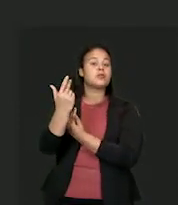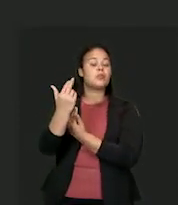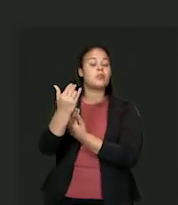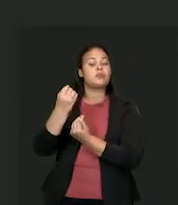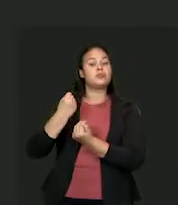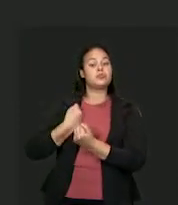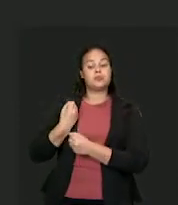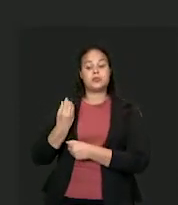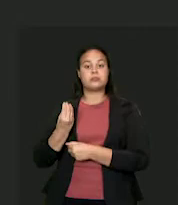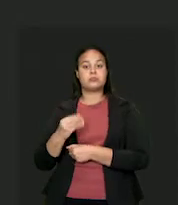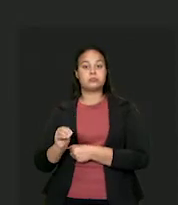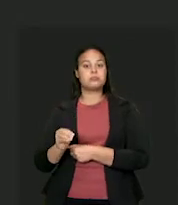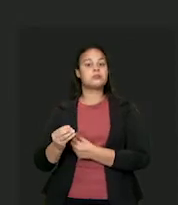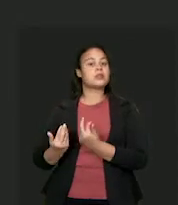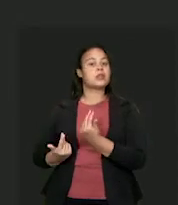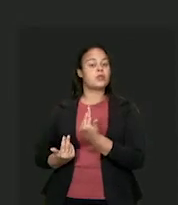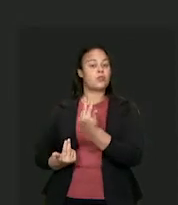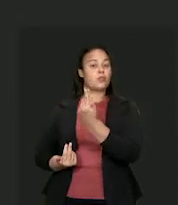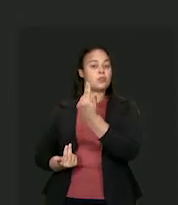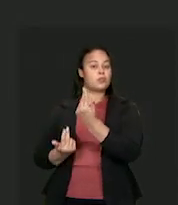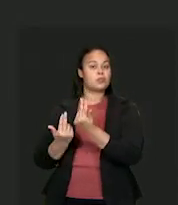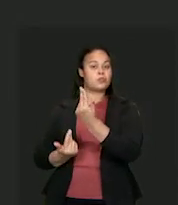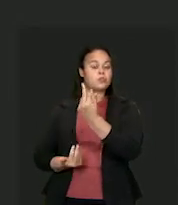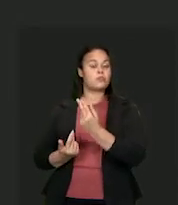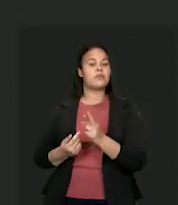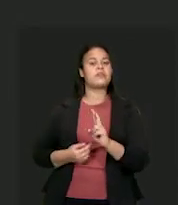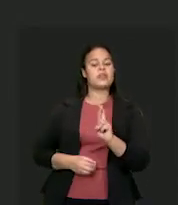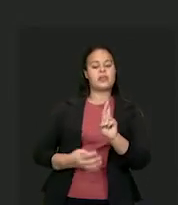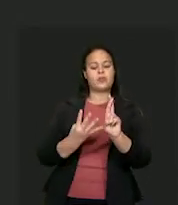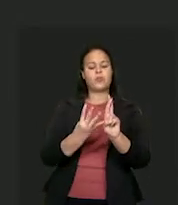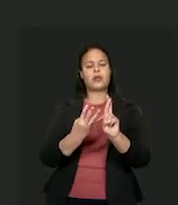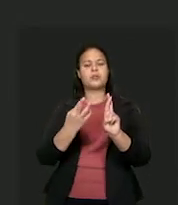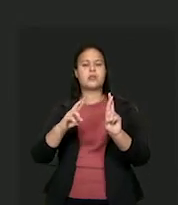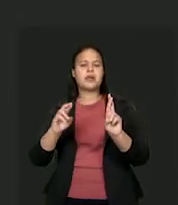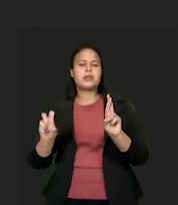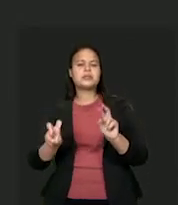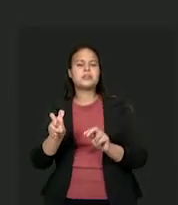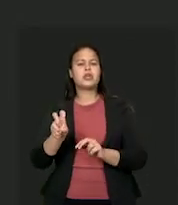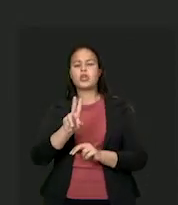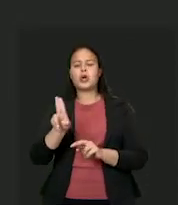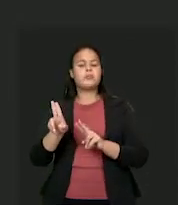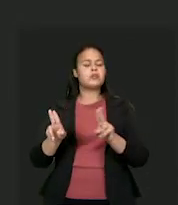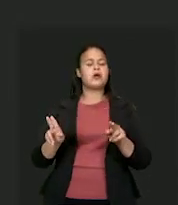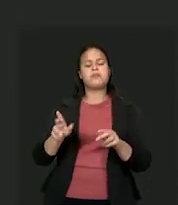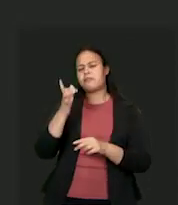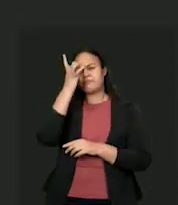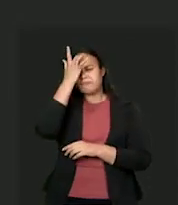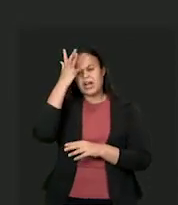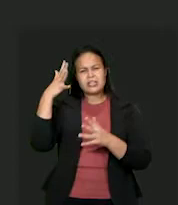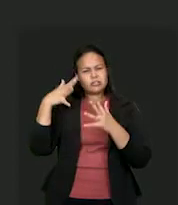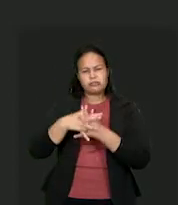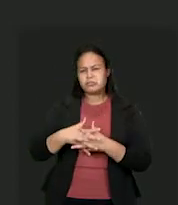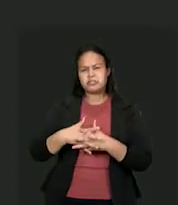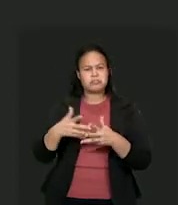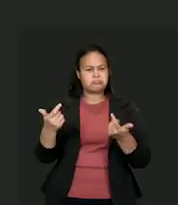Então, nomeei de R4 e R5. Fica muito mais fácil quando a gente nomeia esses resistores para não